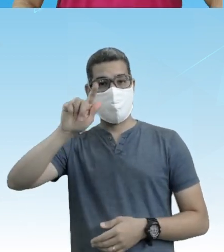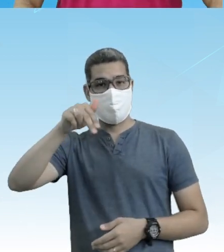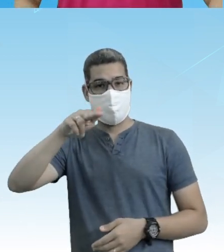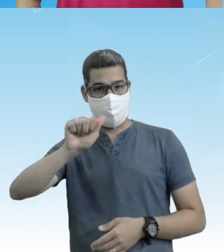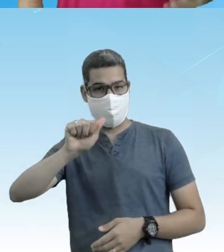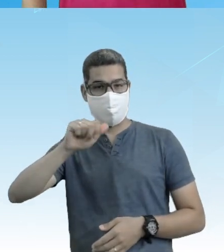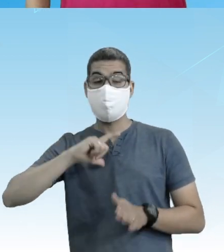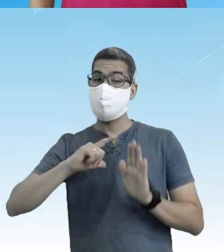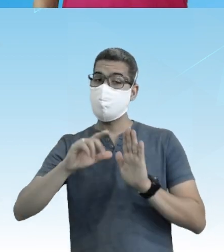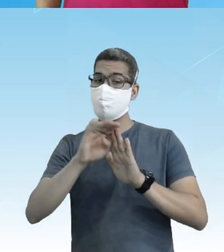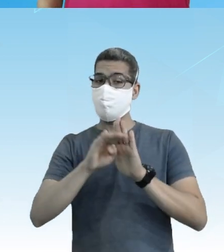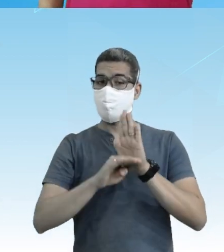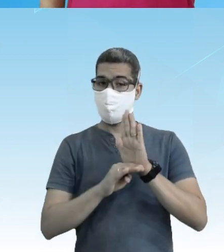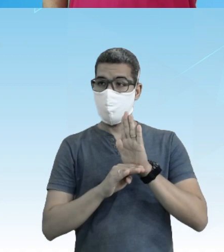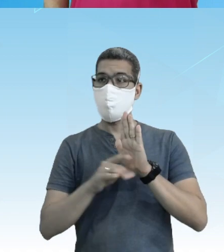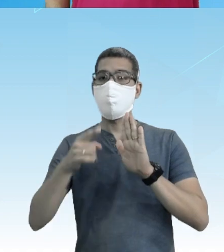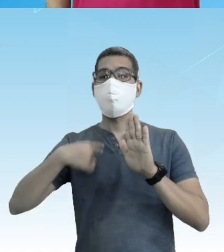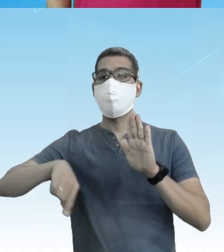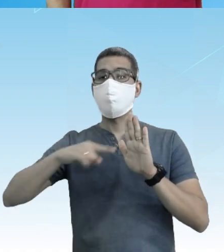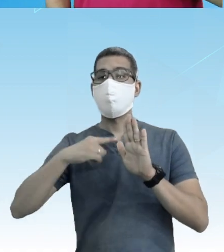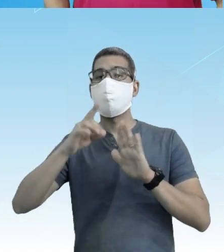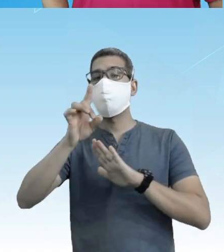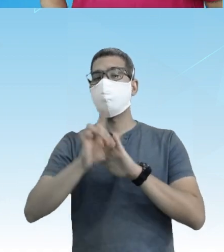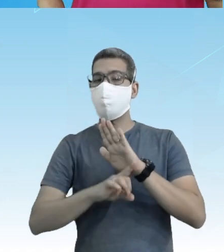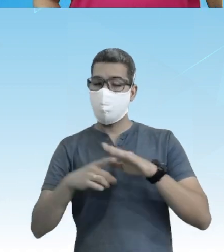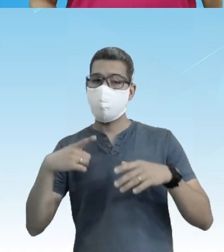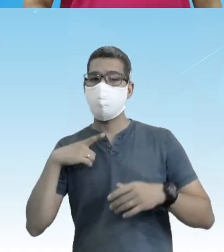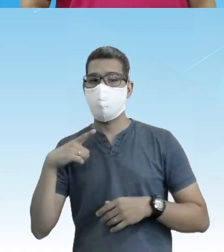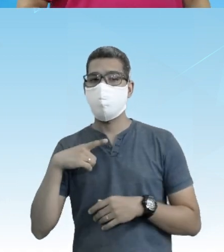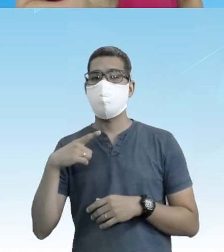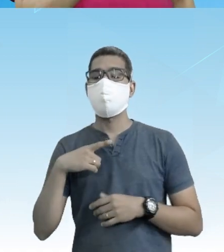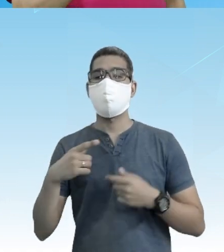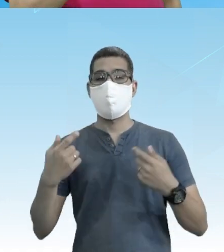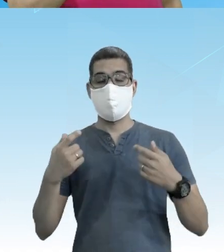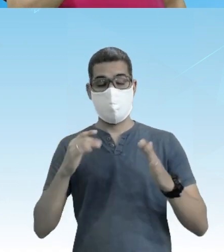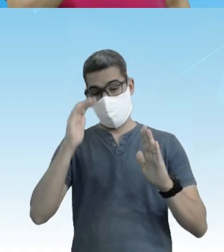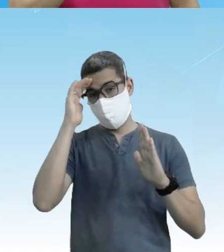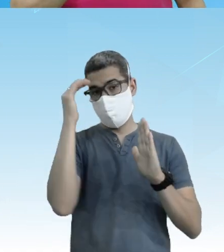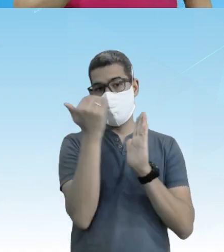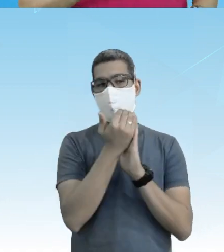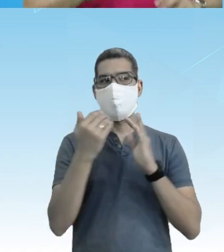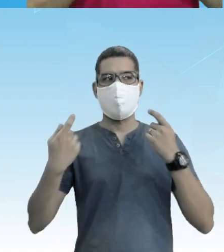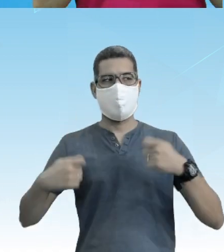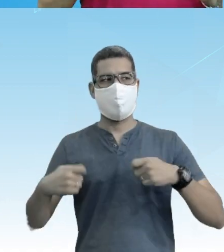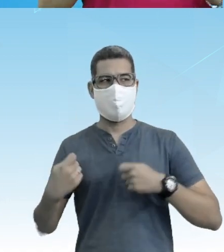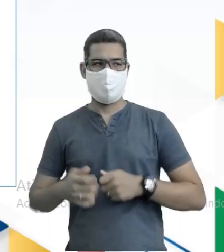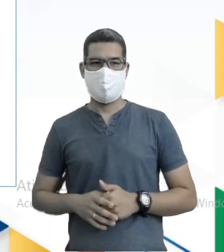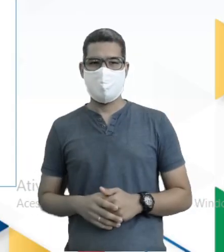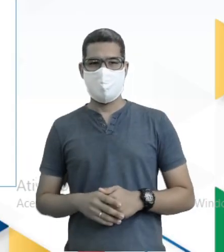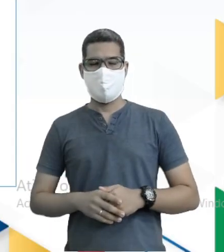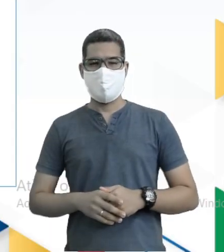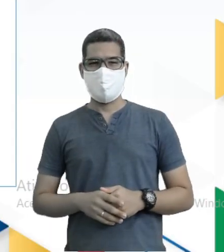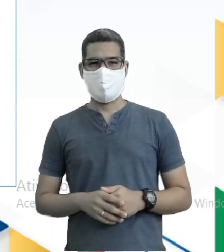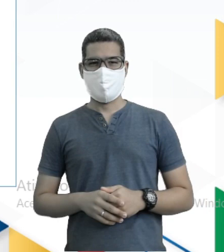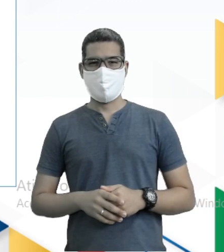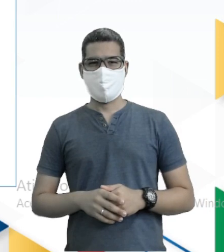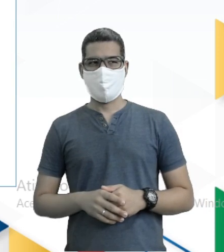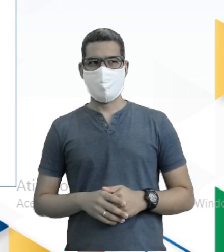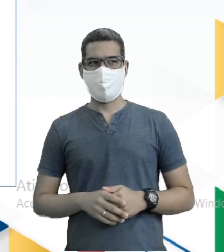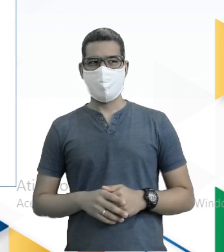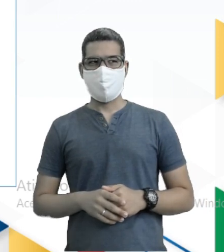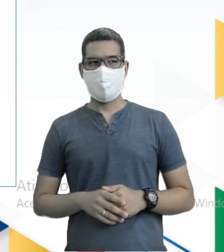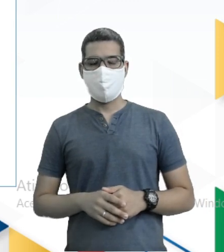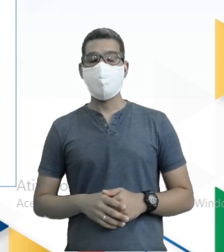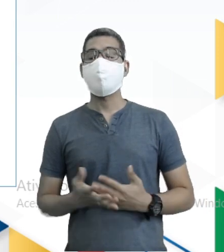temos o quê? Direitos. E também temos deveres, é importante lembrar disso. E aqui trago para vocês